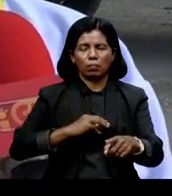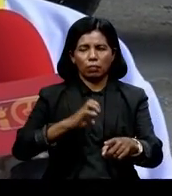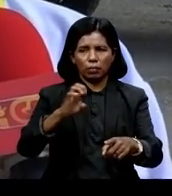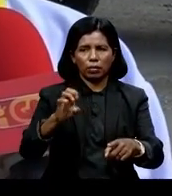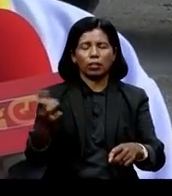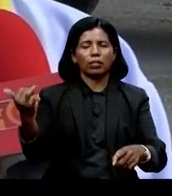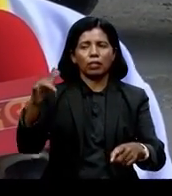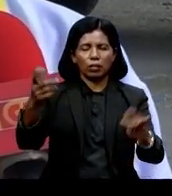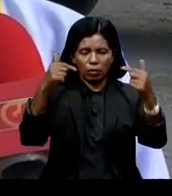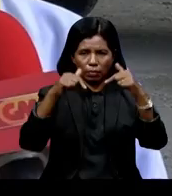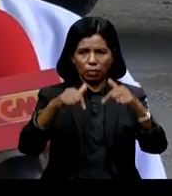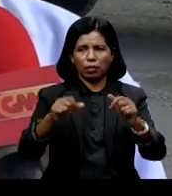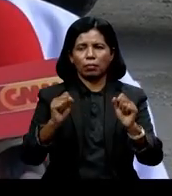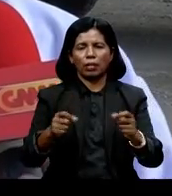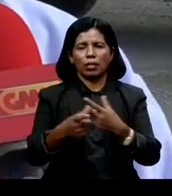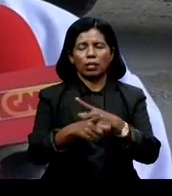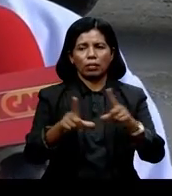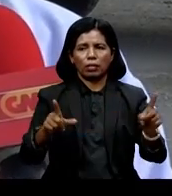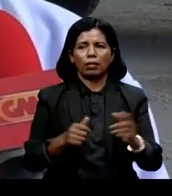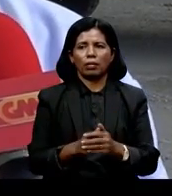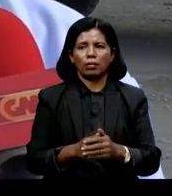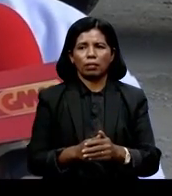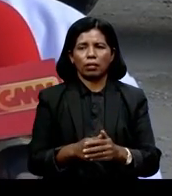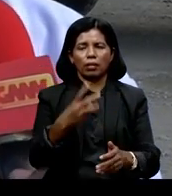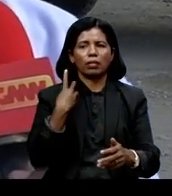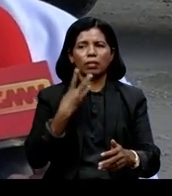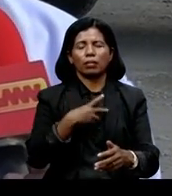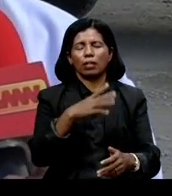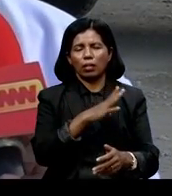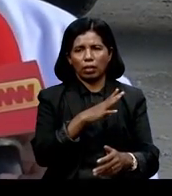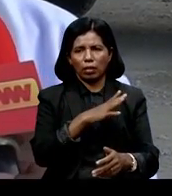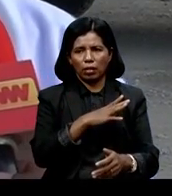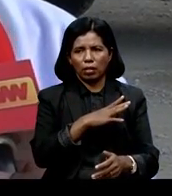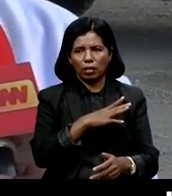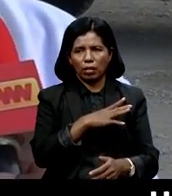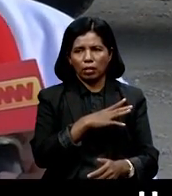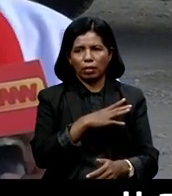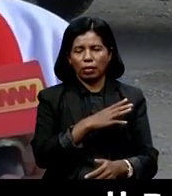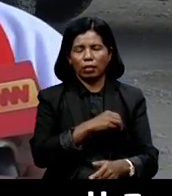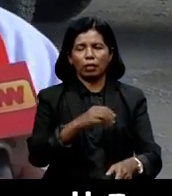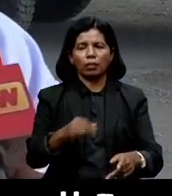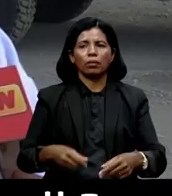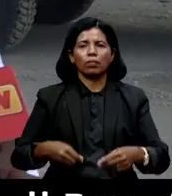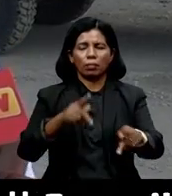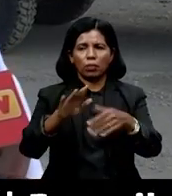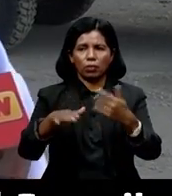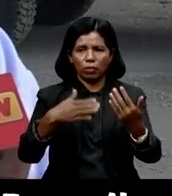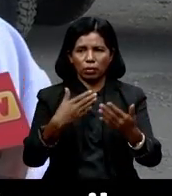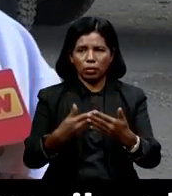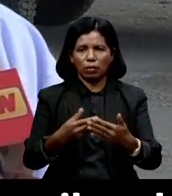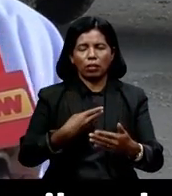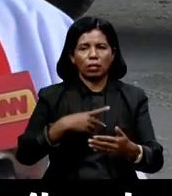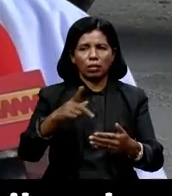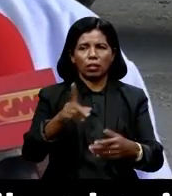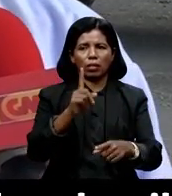se eu se levar mais para bem livre se lá quando mais da lida e tá em malo então prejudica peregrino ser nem lá lá ou nem lá